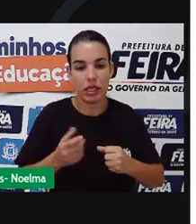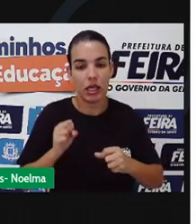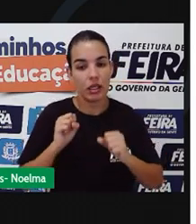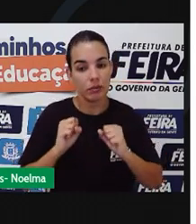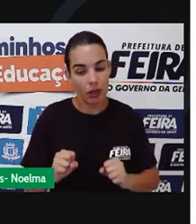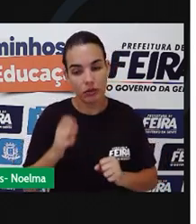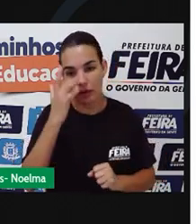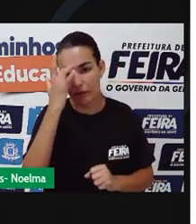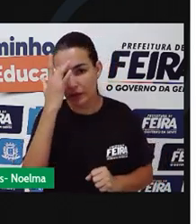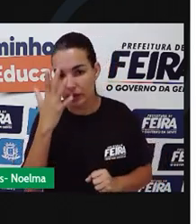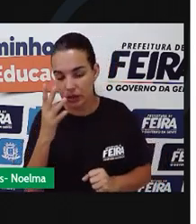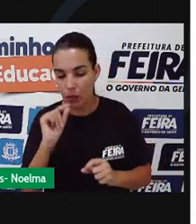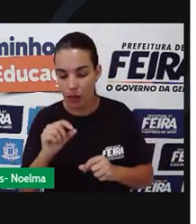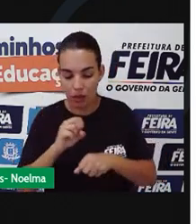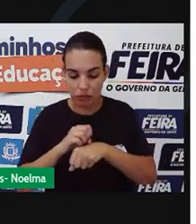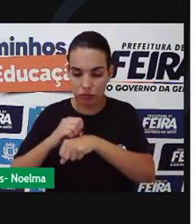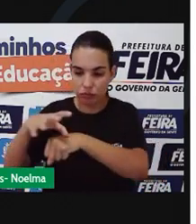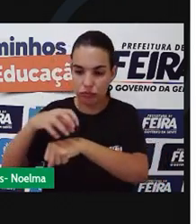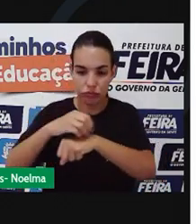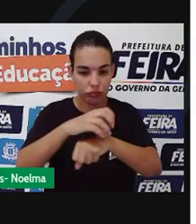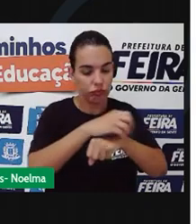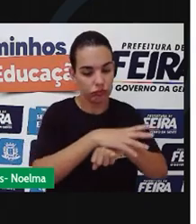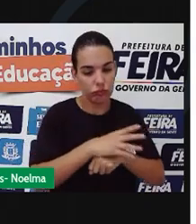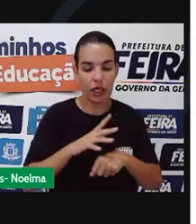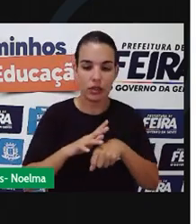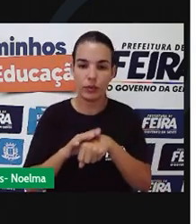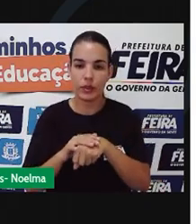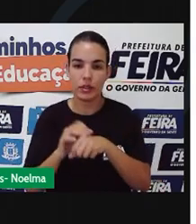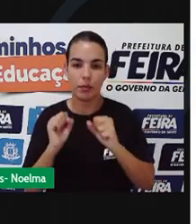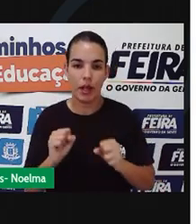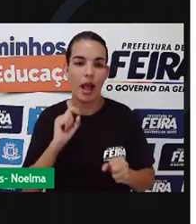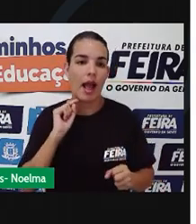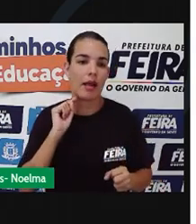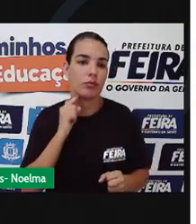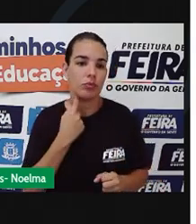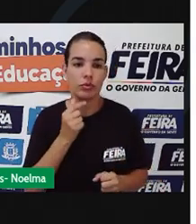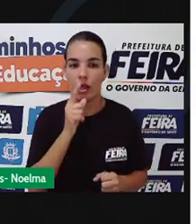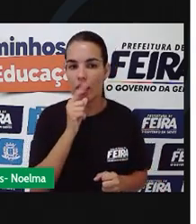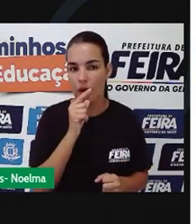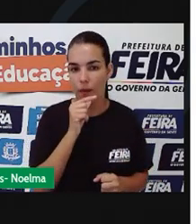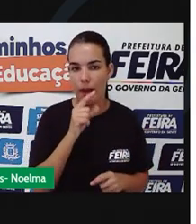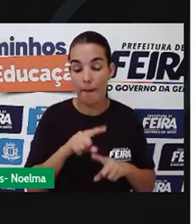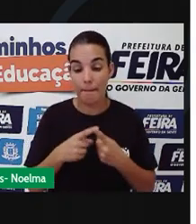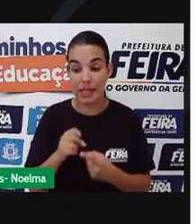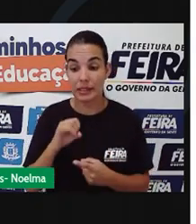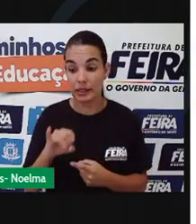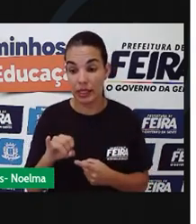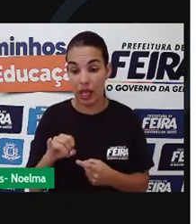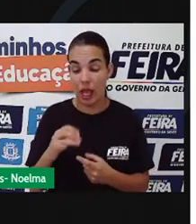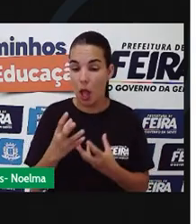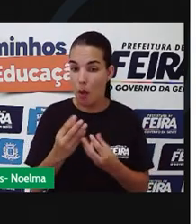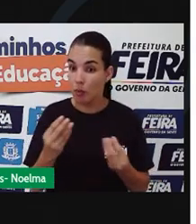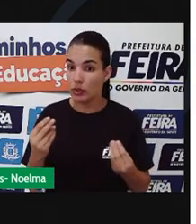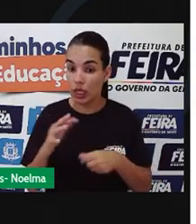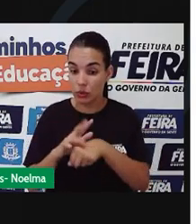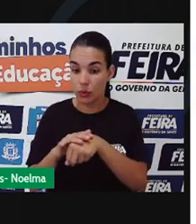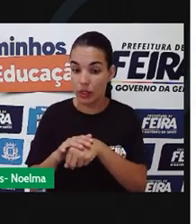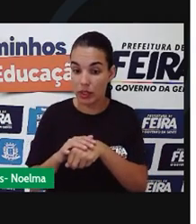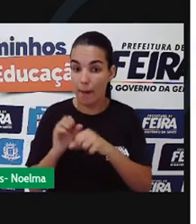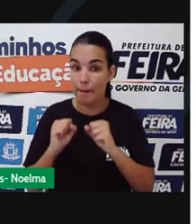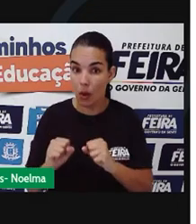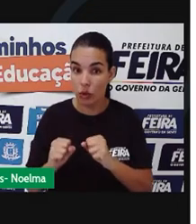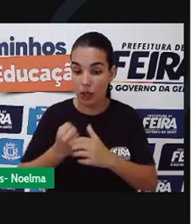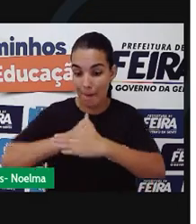que podem ser transmitidas por água contaminada e Muitas delas que se não tratadas a tempo podem levar à morte